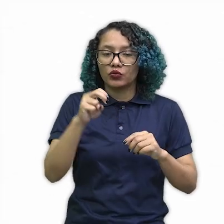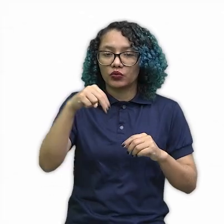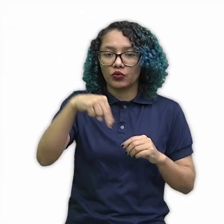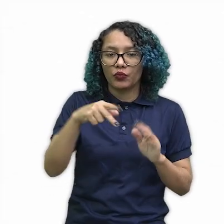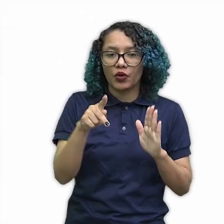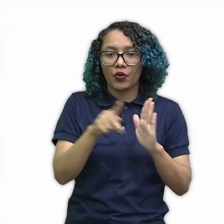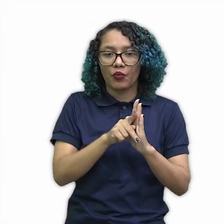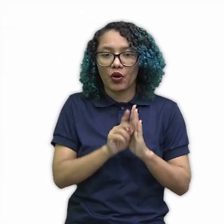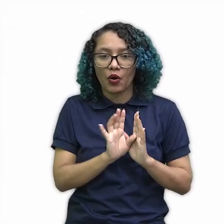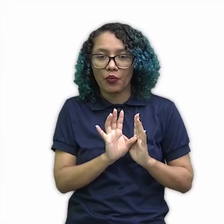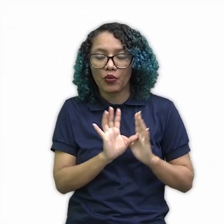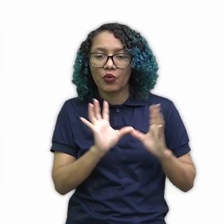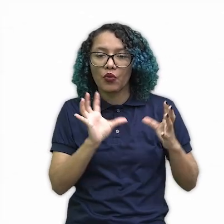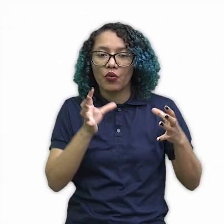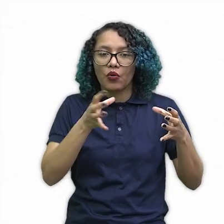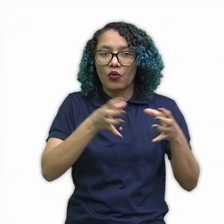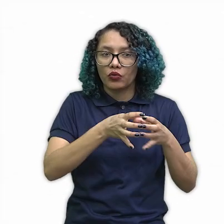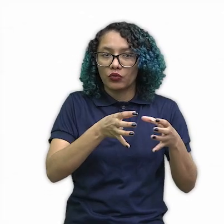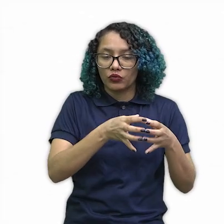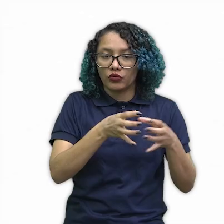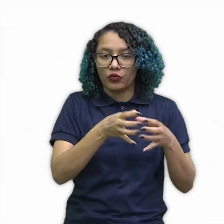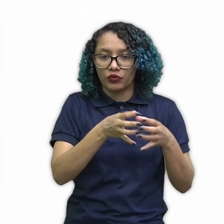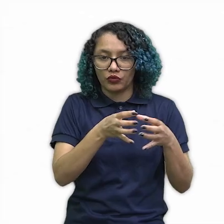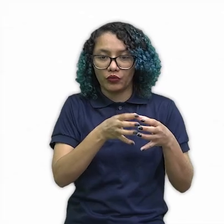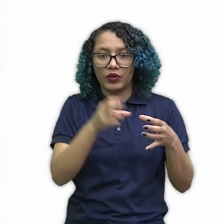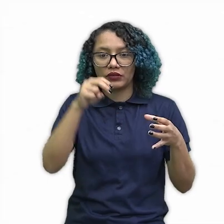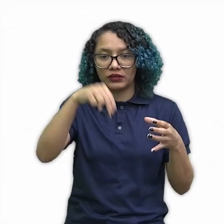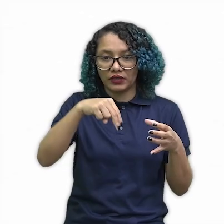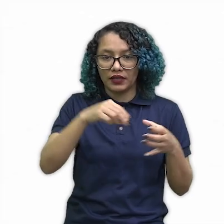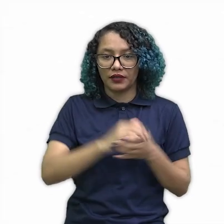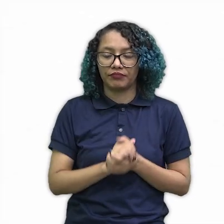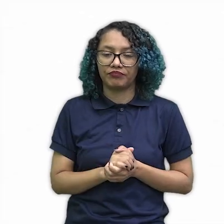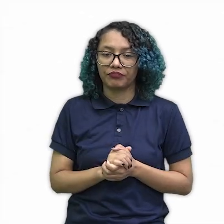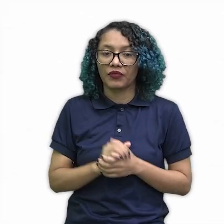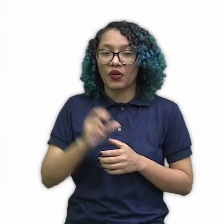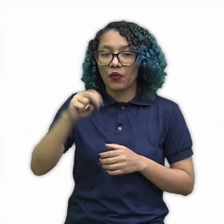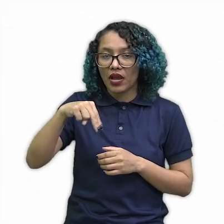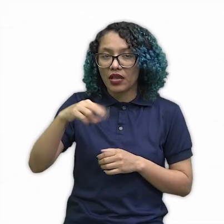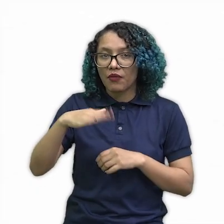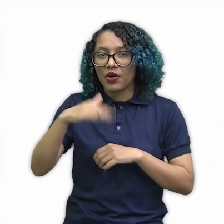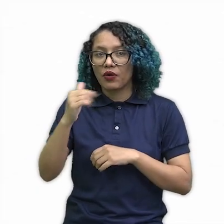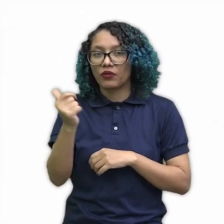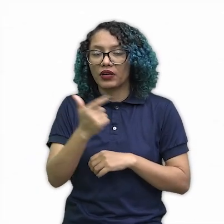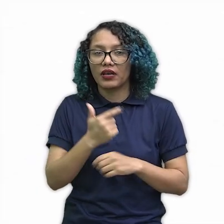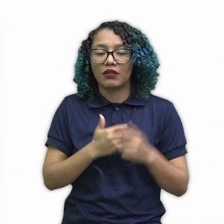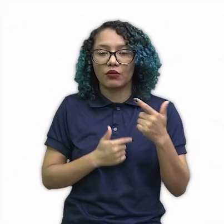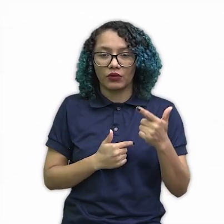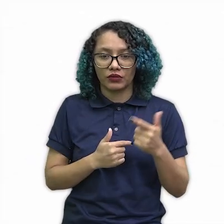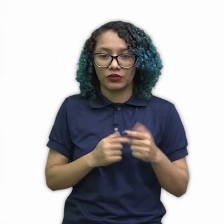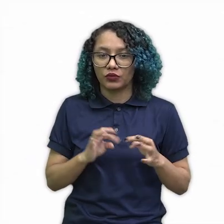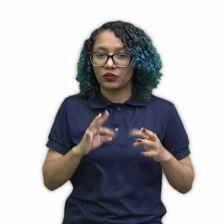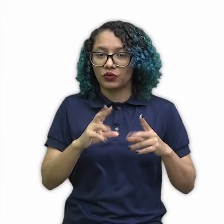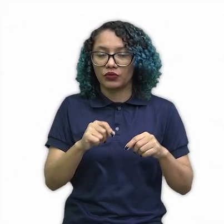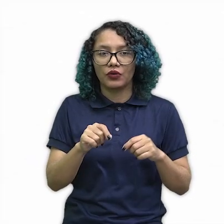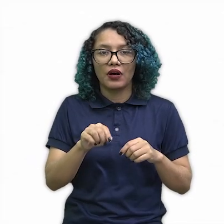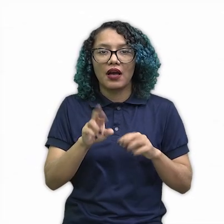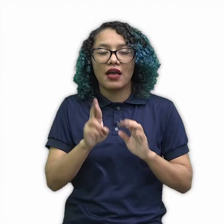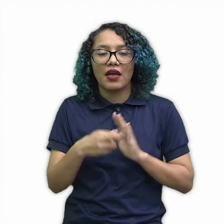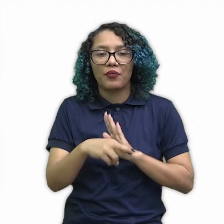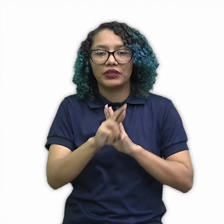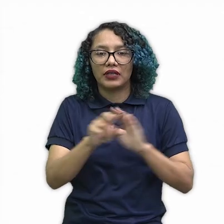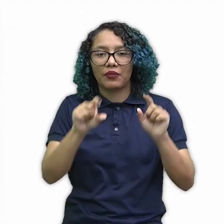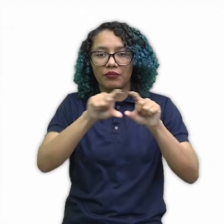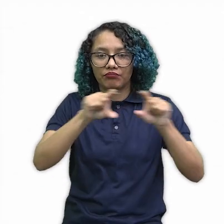pertencente ao conjunto dos números naturais a partir do 2, n maior ou igual a 2. Tudo isso que eu falei está representado por essa